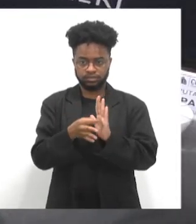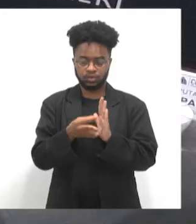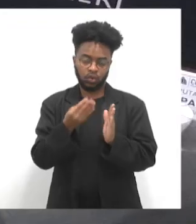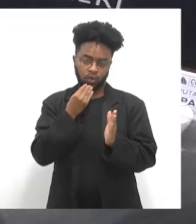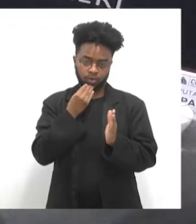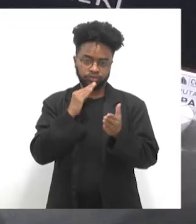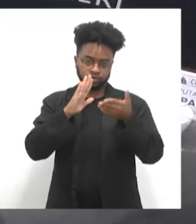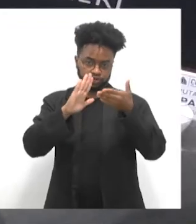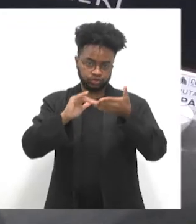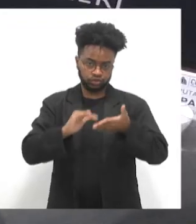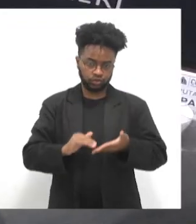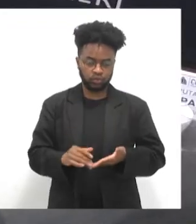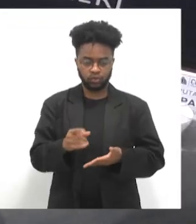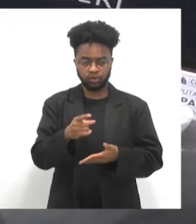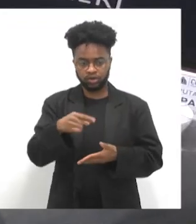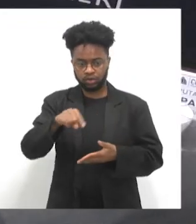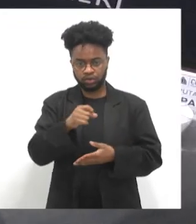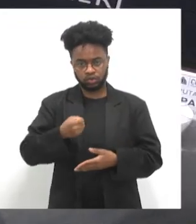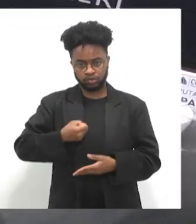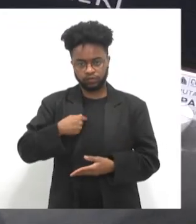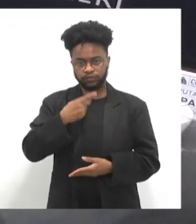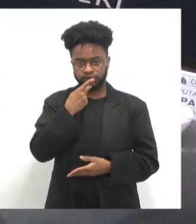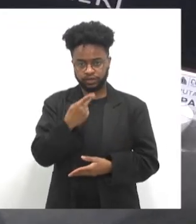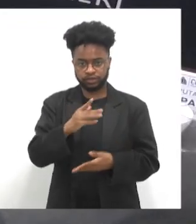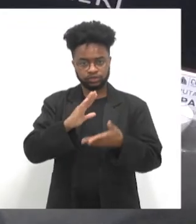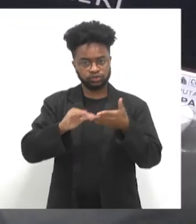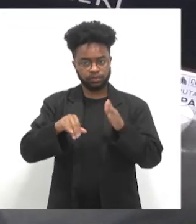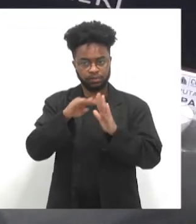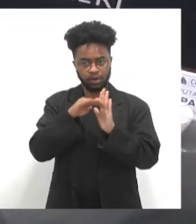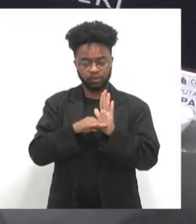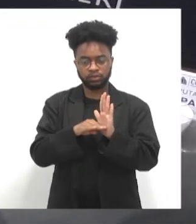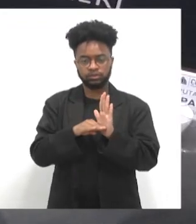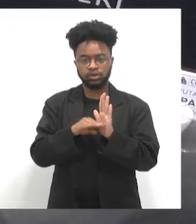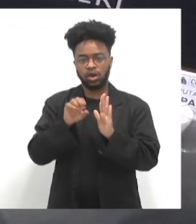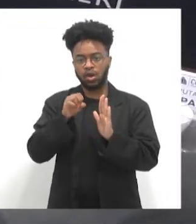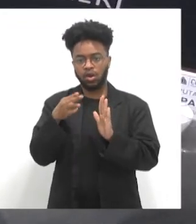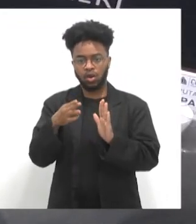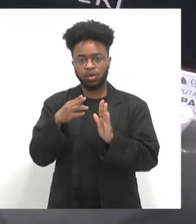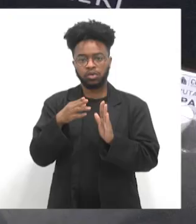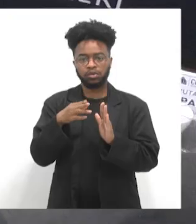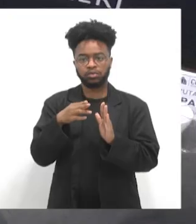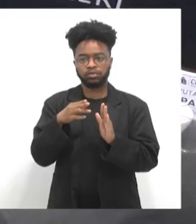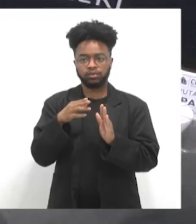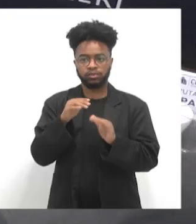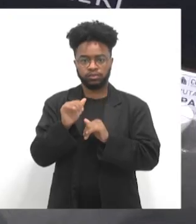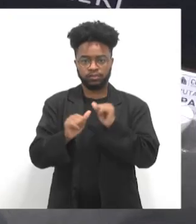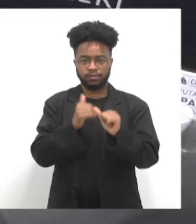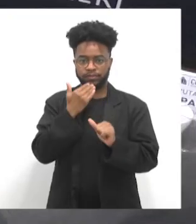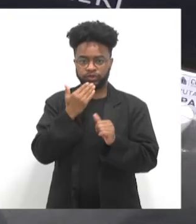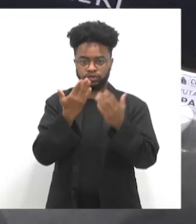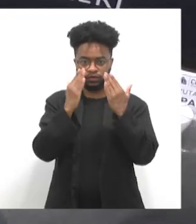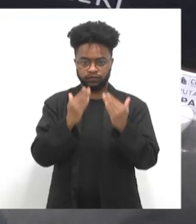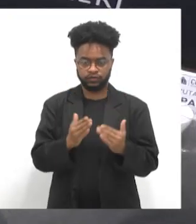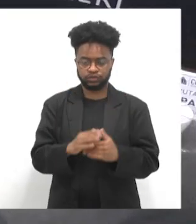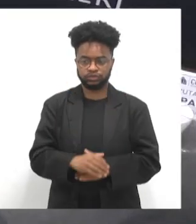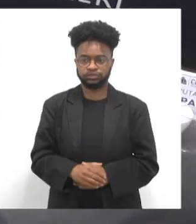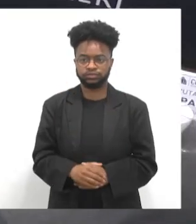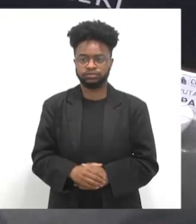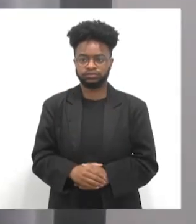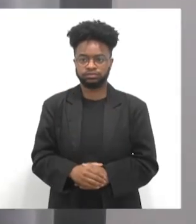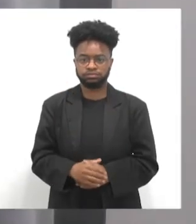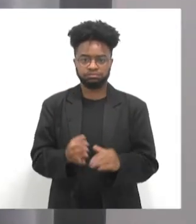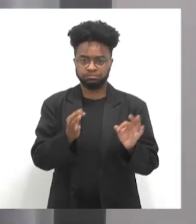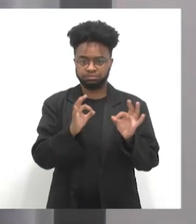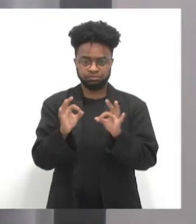obviamente excluídos aqueles que foram retirados de pauta ou deferido o pedido de vista. Não